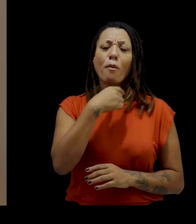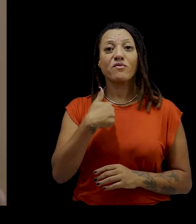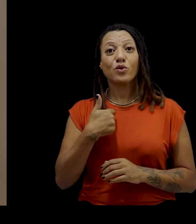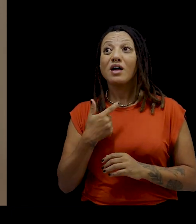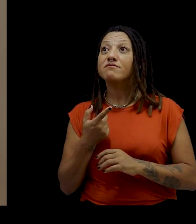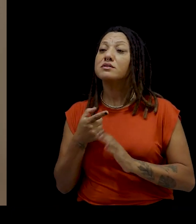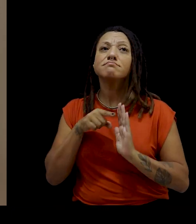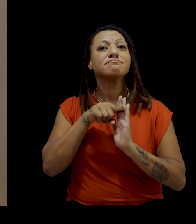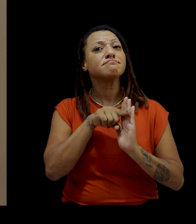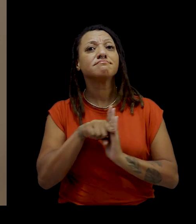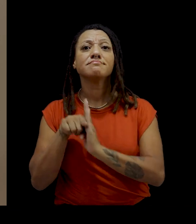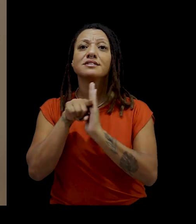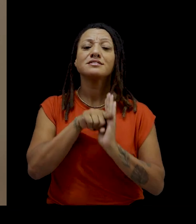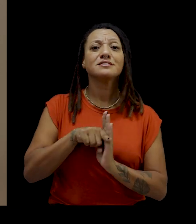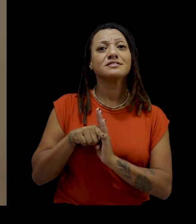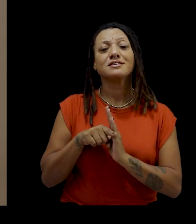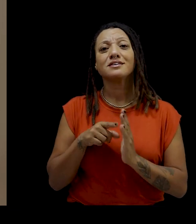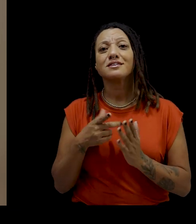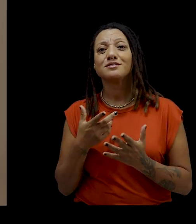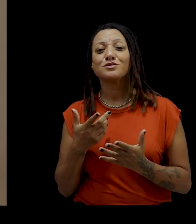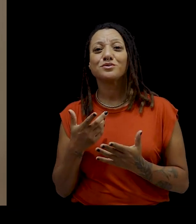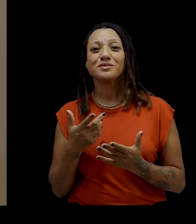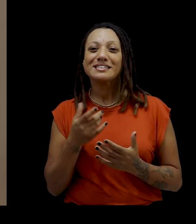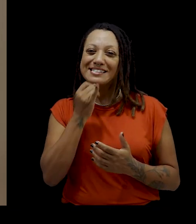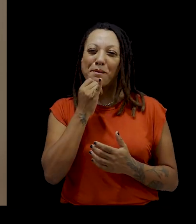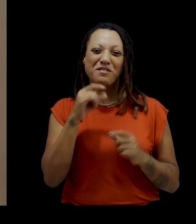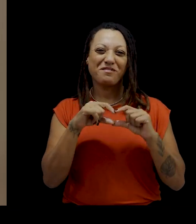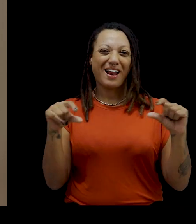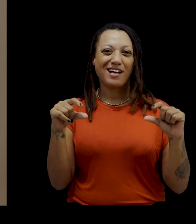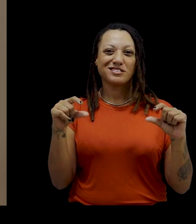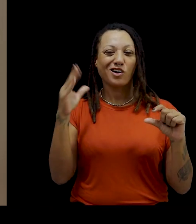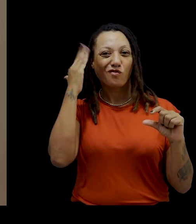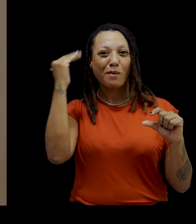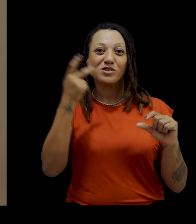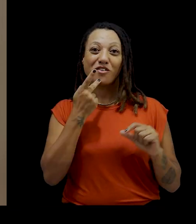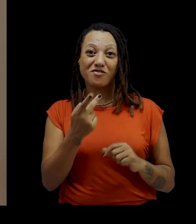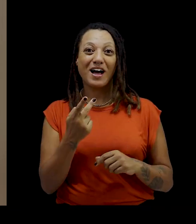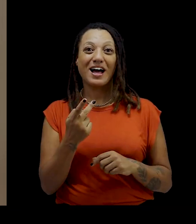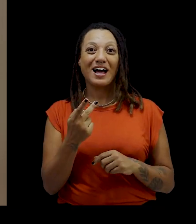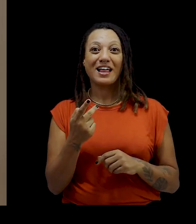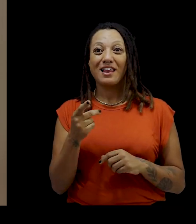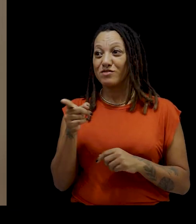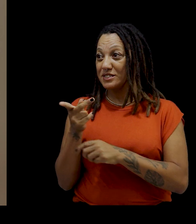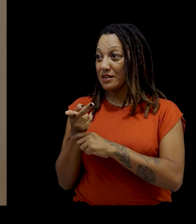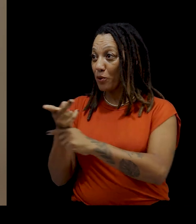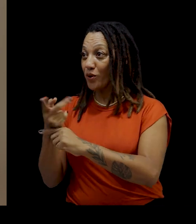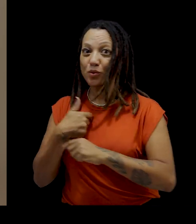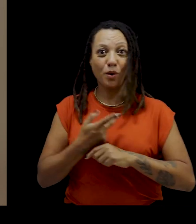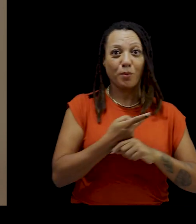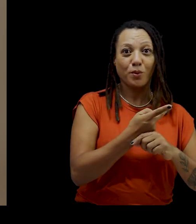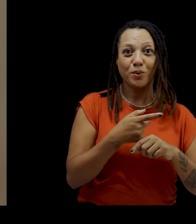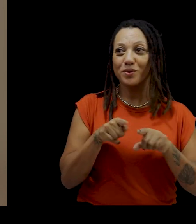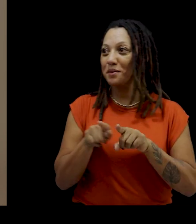estava procurando isso, um pouco aquela frase chavão que diz que o que você está procurando eu também está te